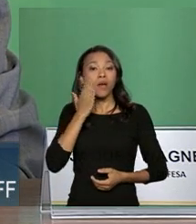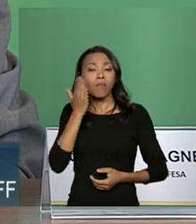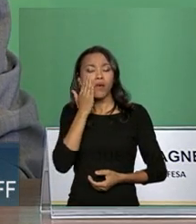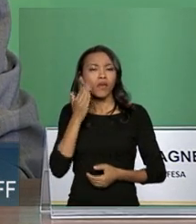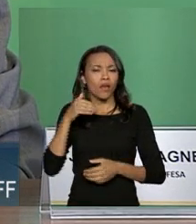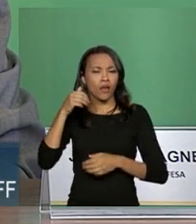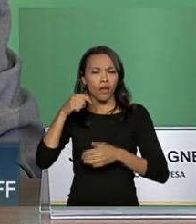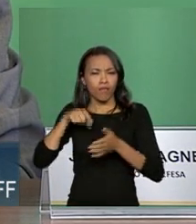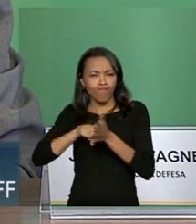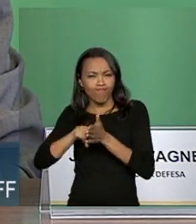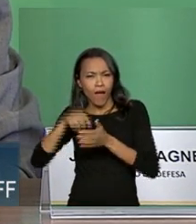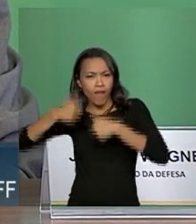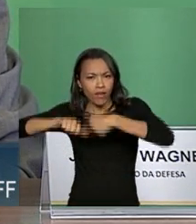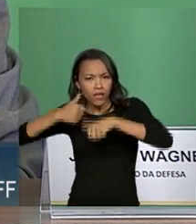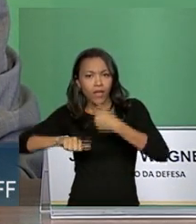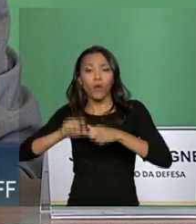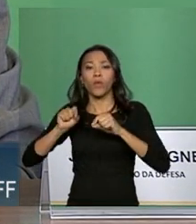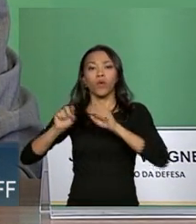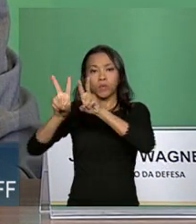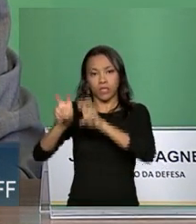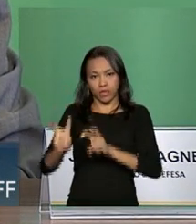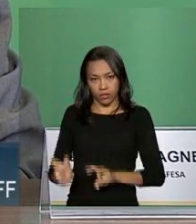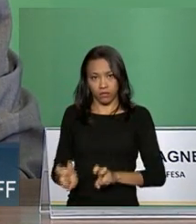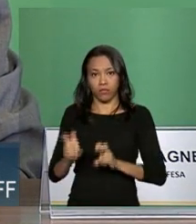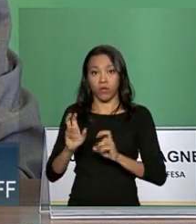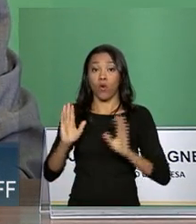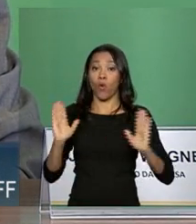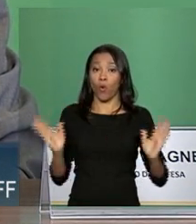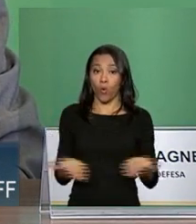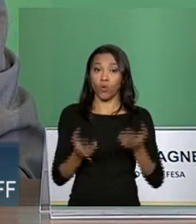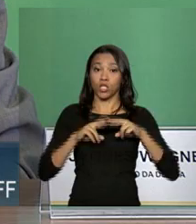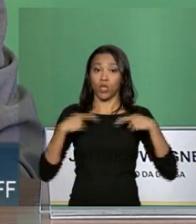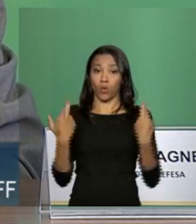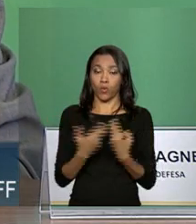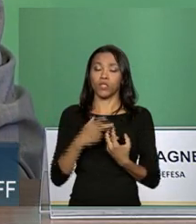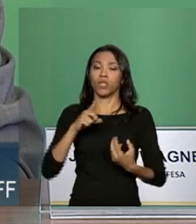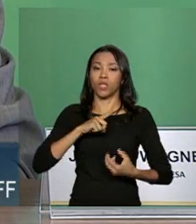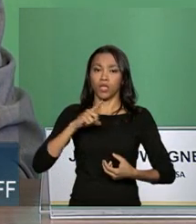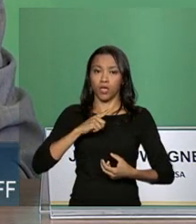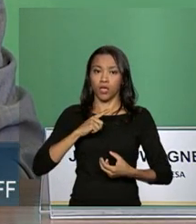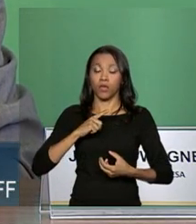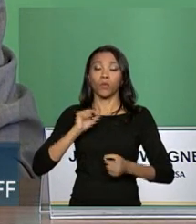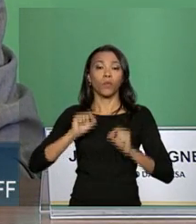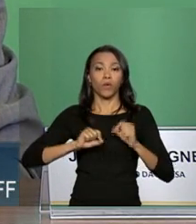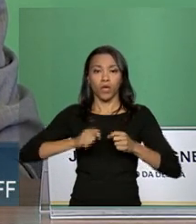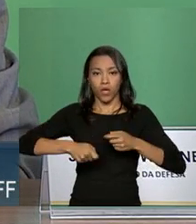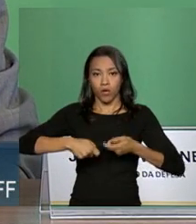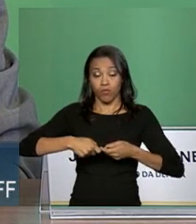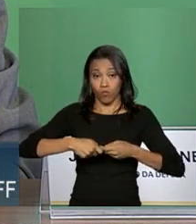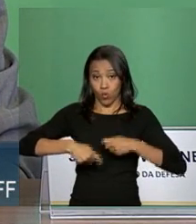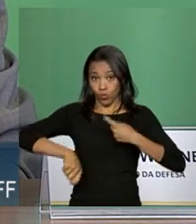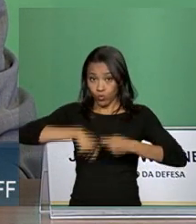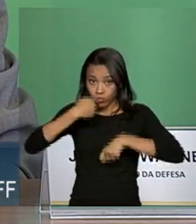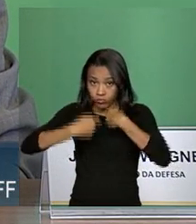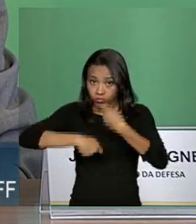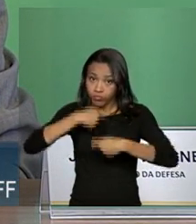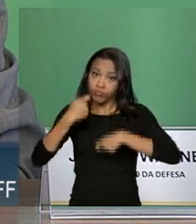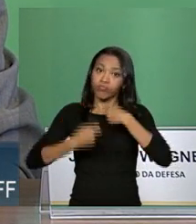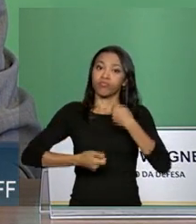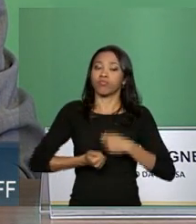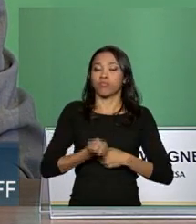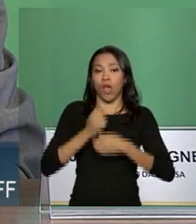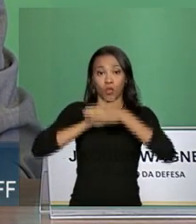pauta. Hoje à noite tem também o jantar na residência da presidenta,